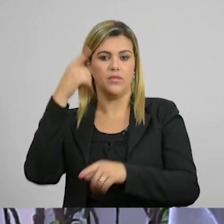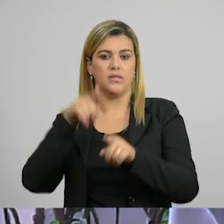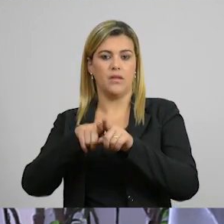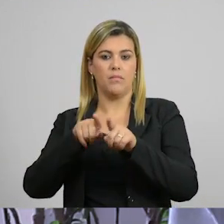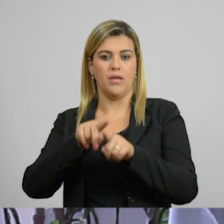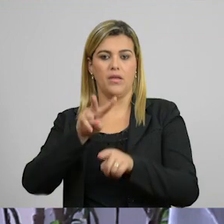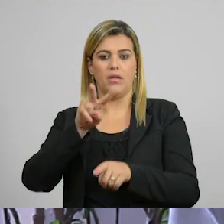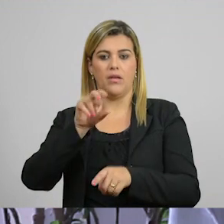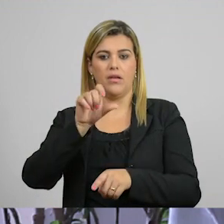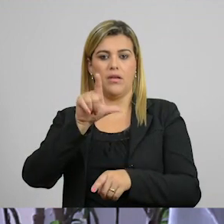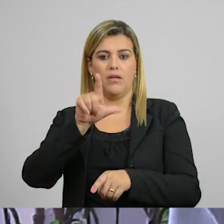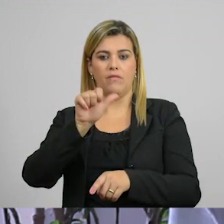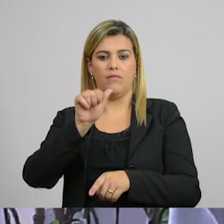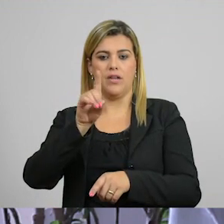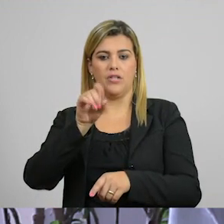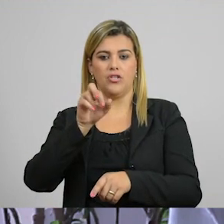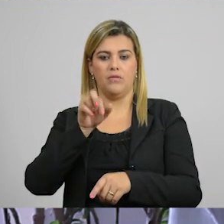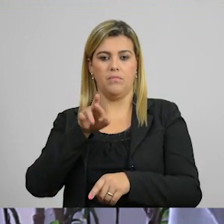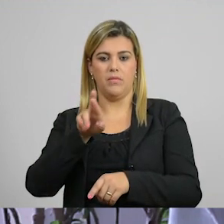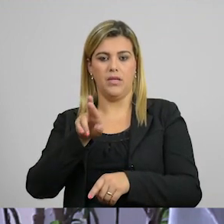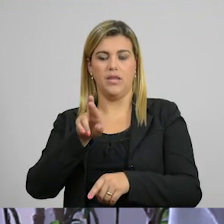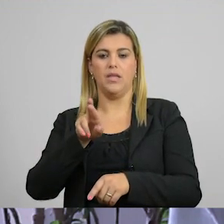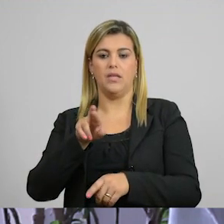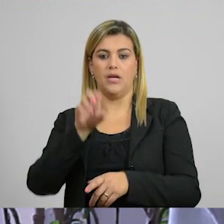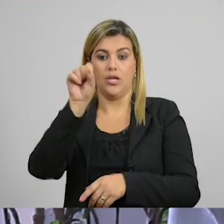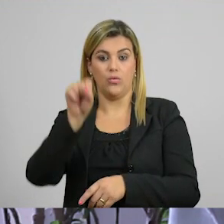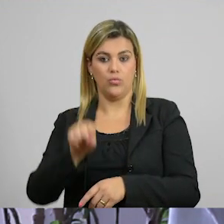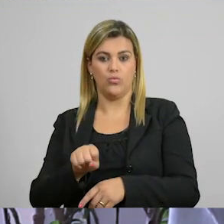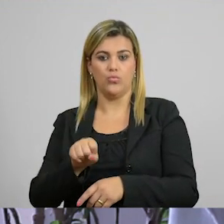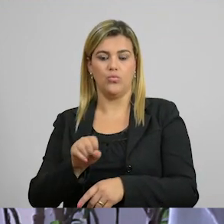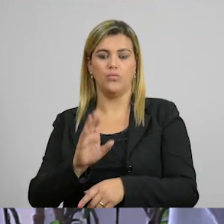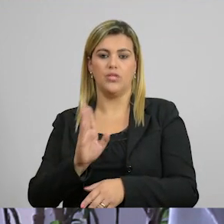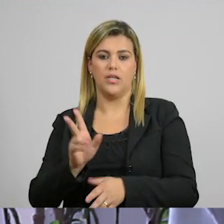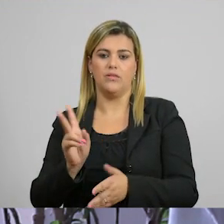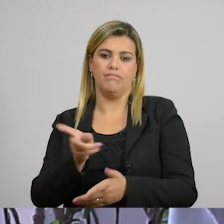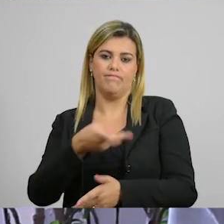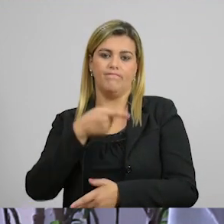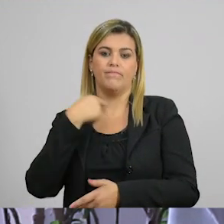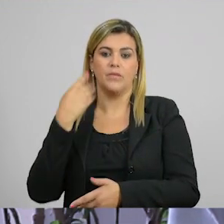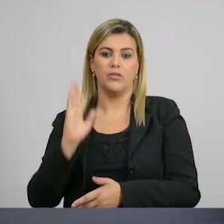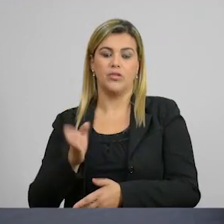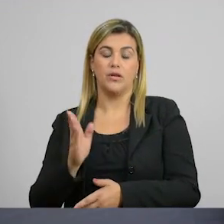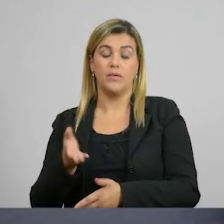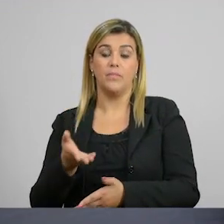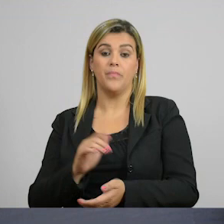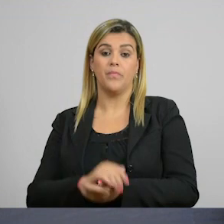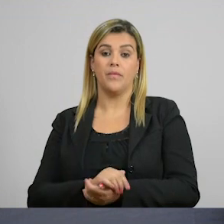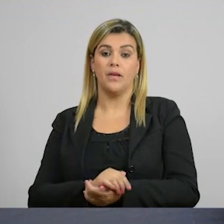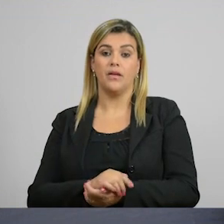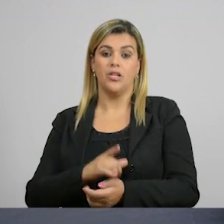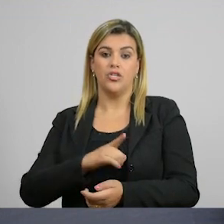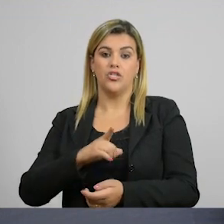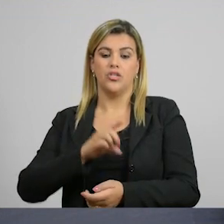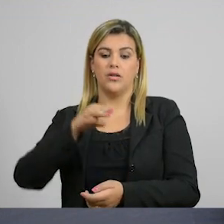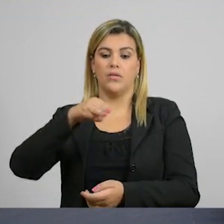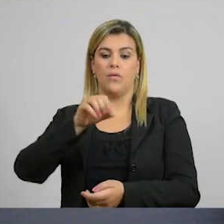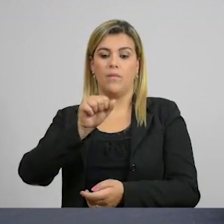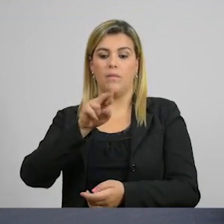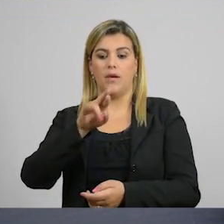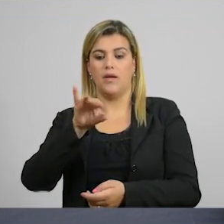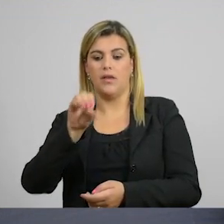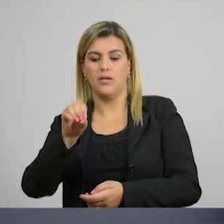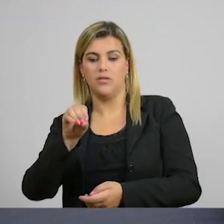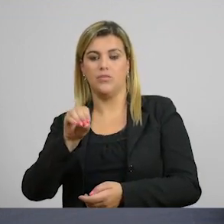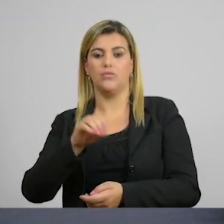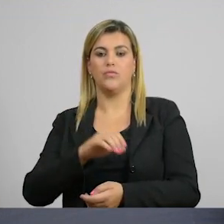o Vladimiro de Oliveira, que vinha do Rio Grande do Sul, que já é falecido, o Márcio